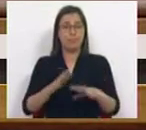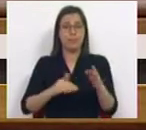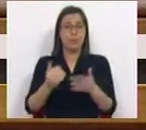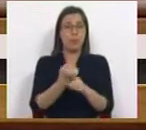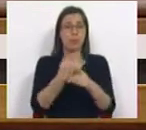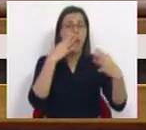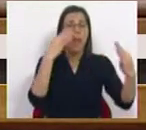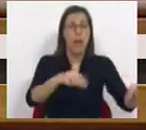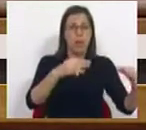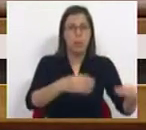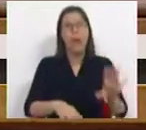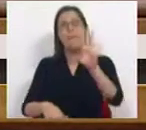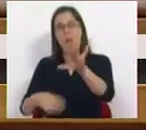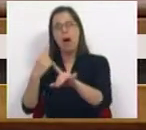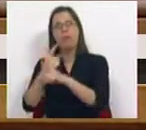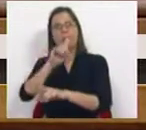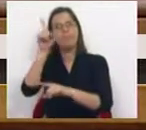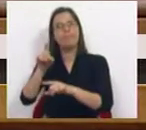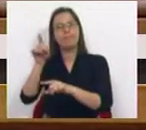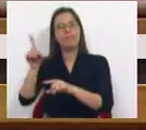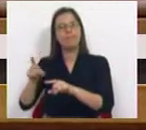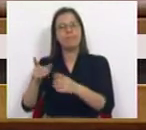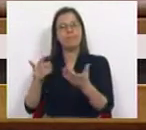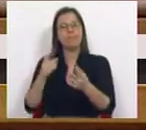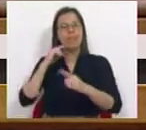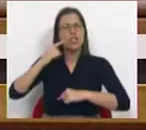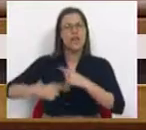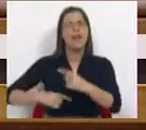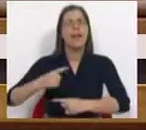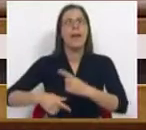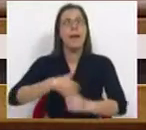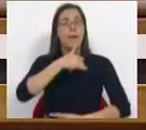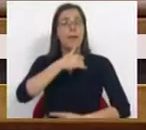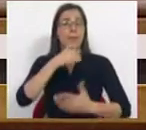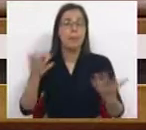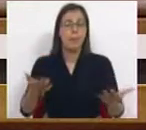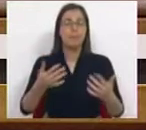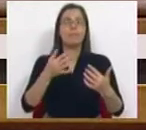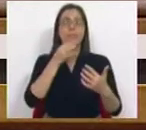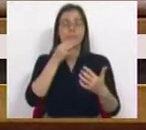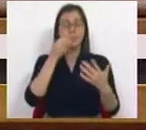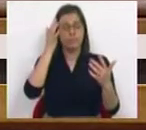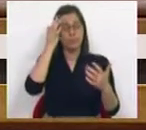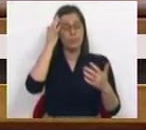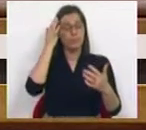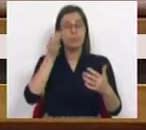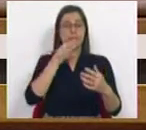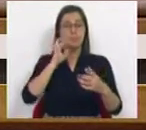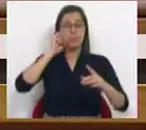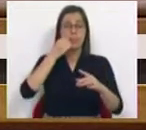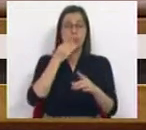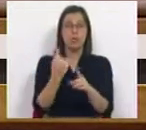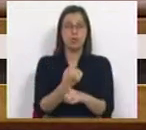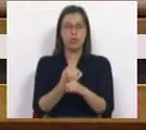recursos naturais, mas também questões de natureza intergeracional. Ou seja, do que falamos quando falamos de